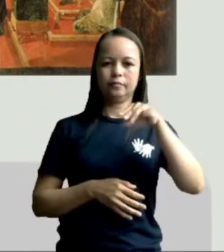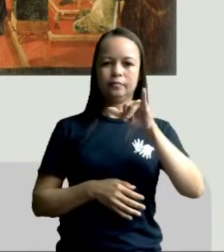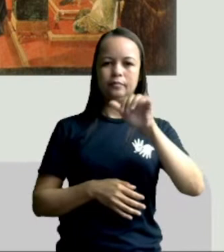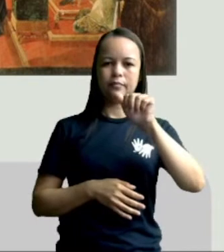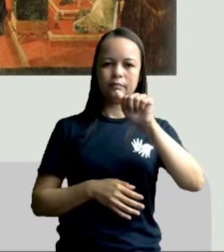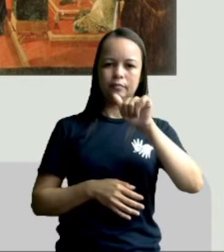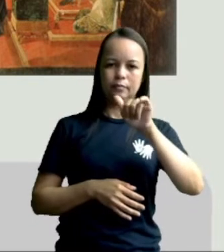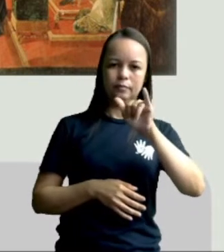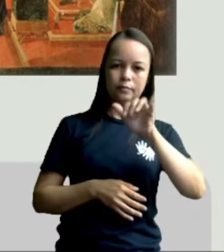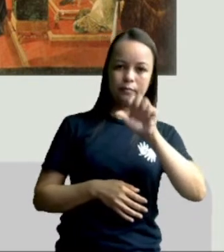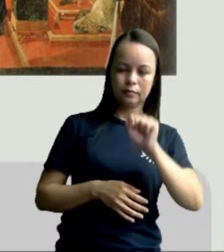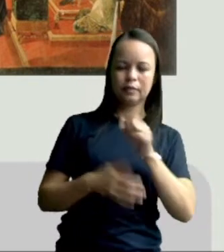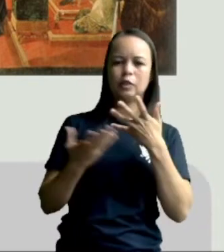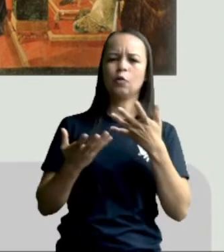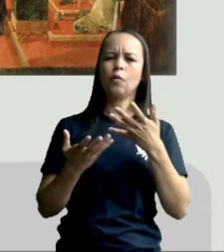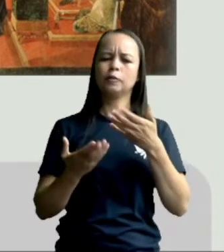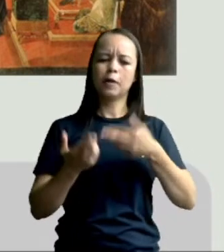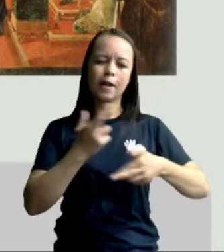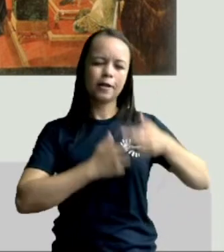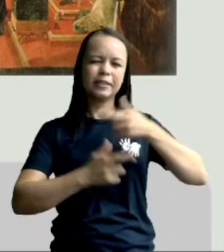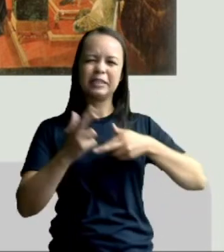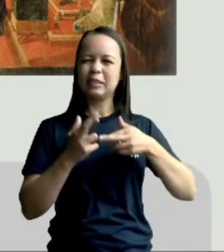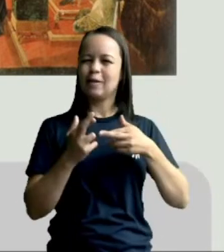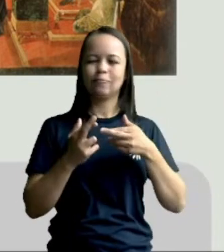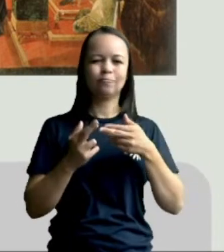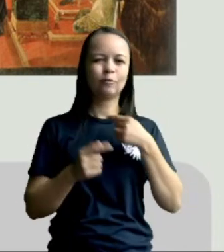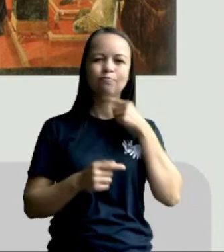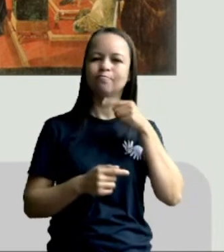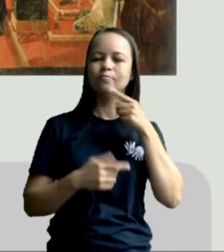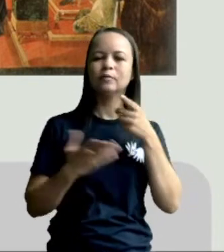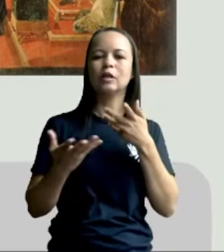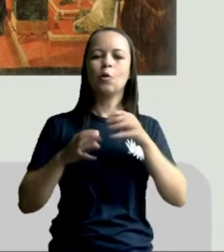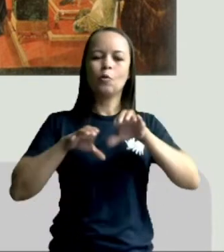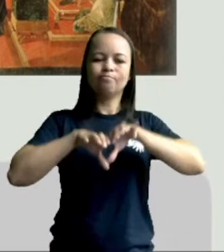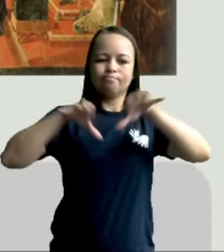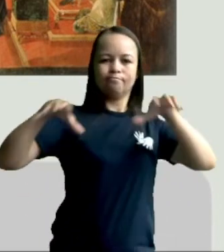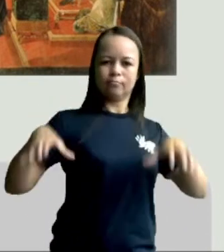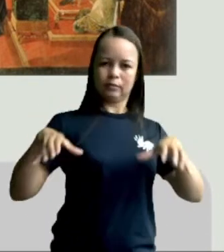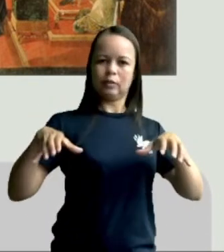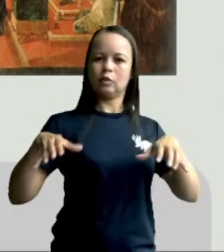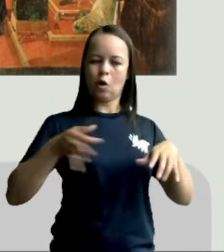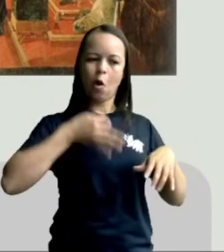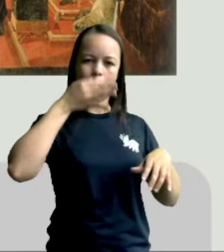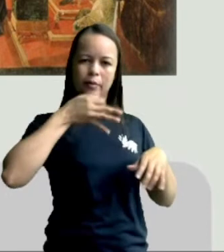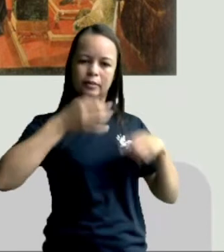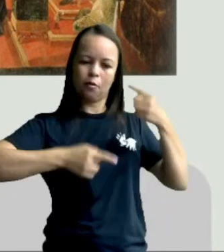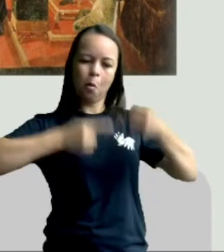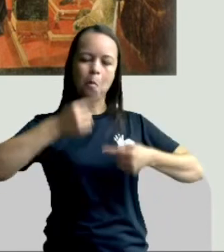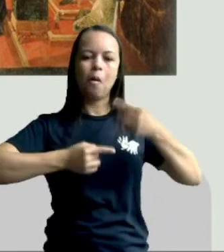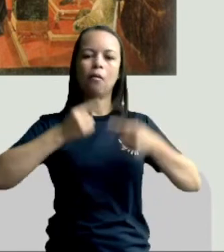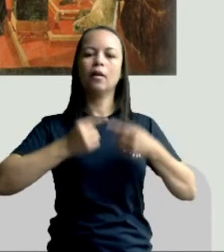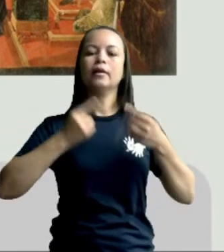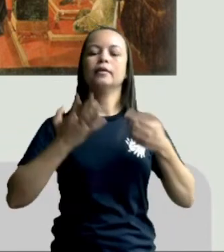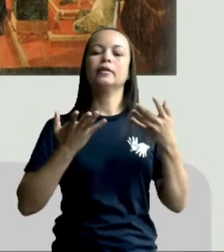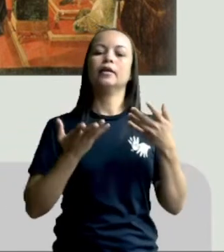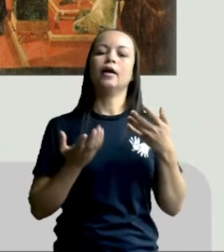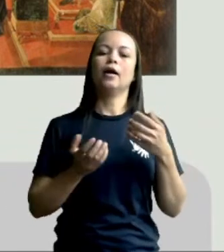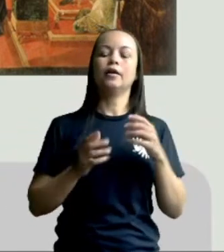a relação ficou insustentável, o separatismo surgiu como opção política, né? E o